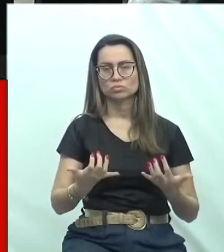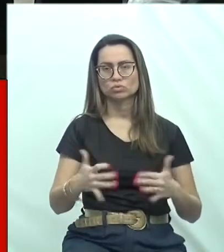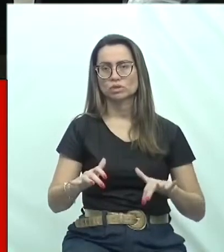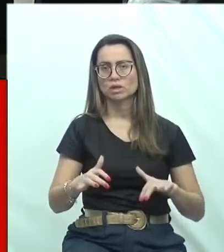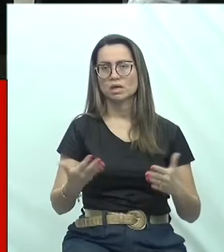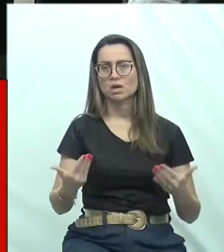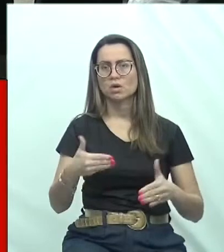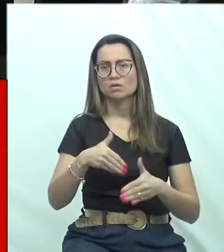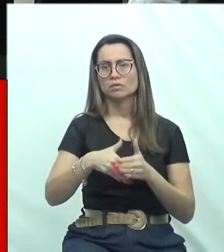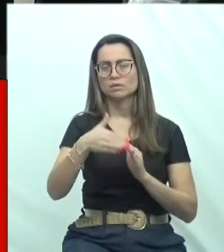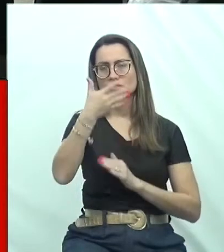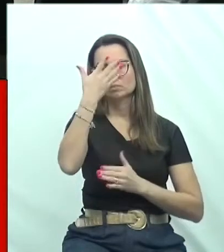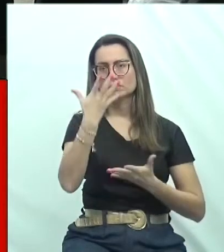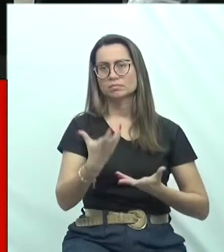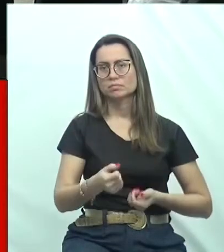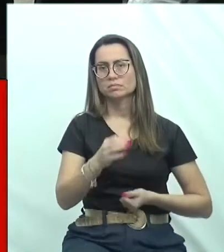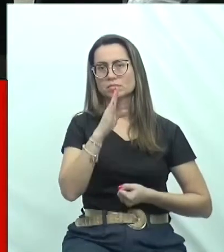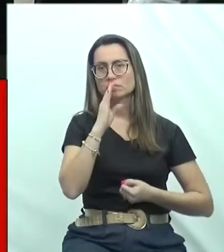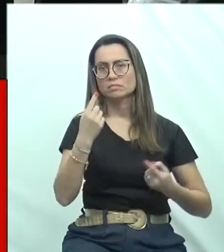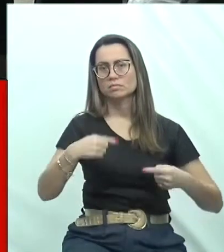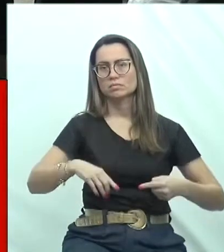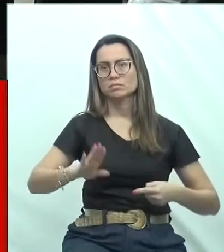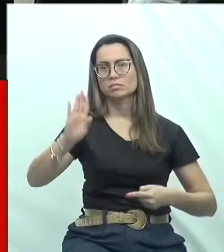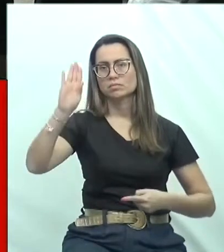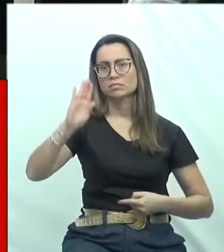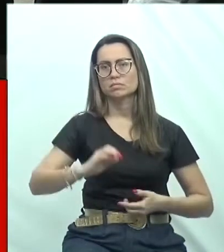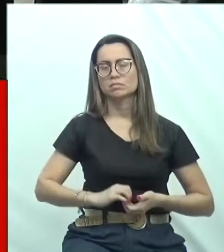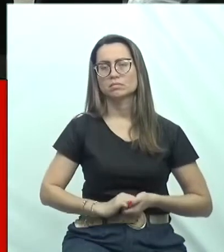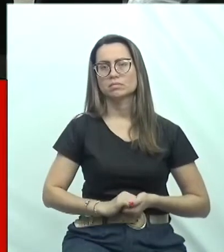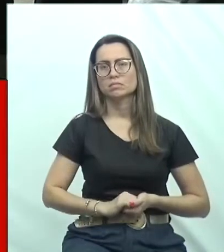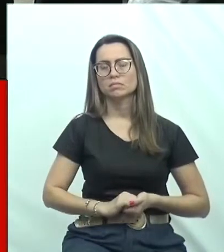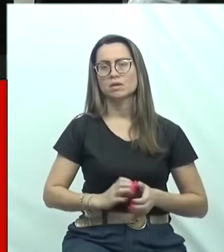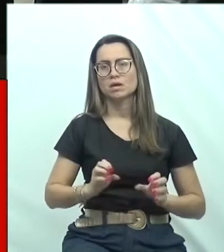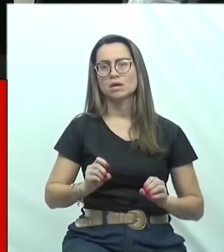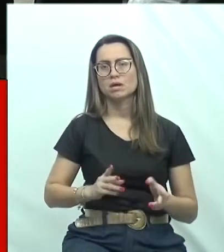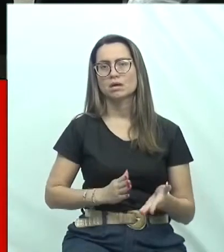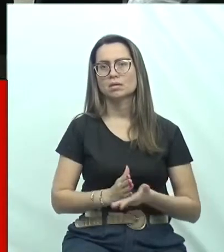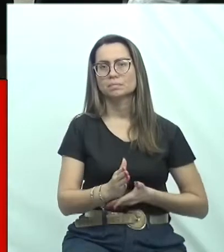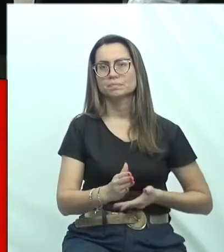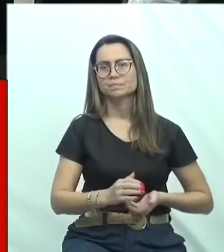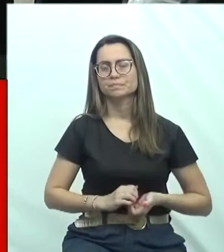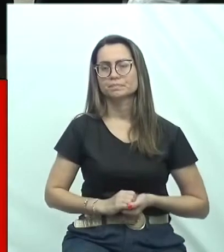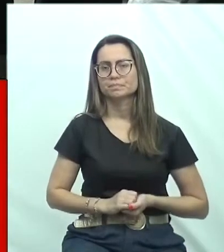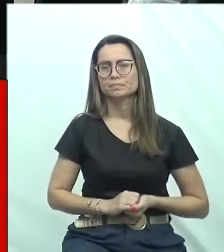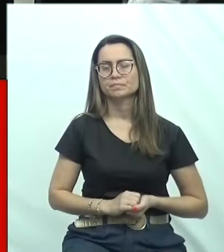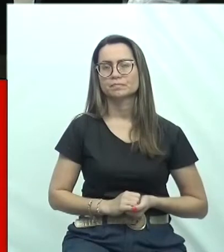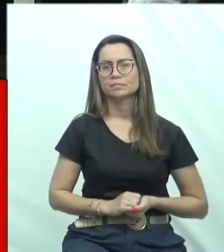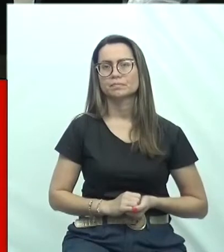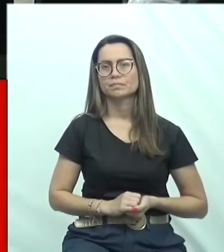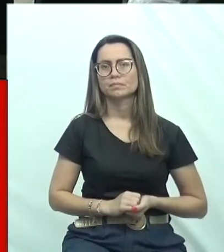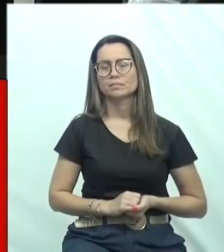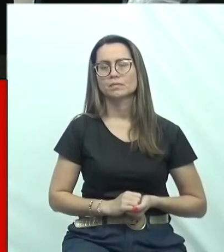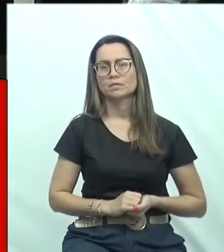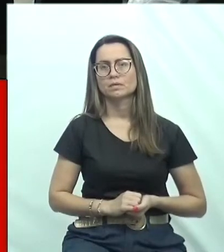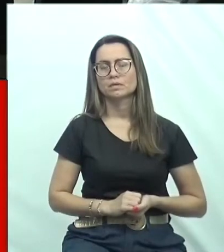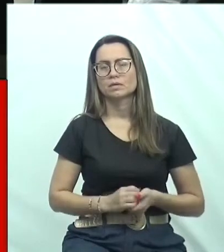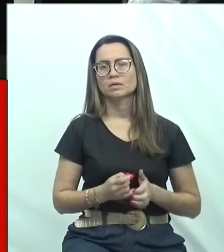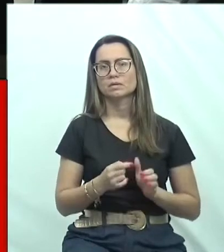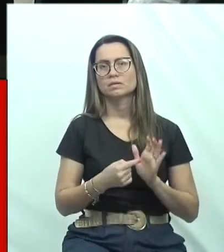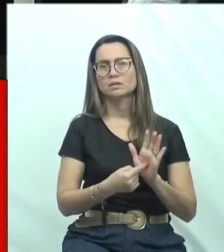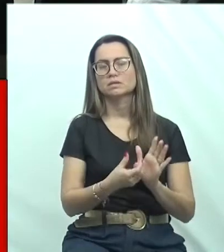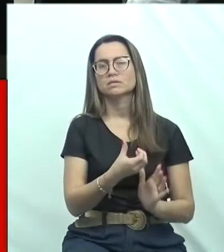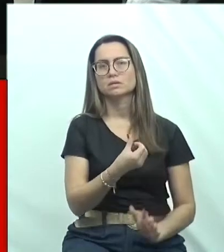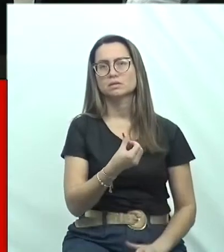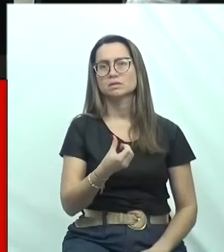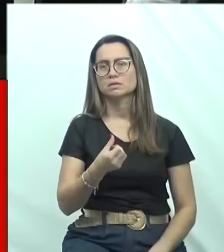está em votação. Se favorece, permaneça como estão, os contrários se manifestem. Aprovado por unanimidade. Indicação